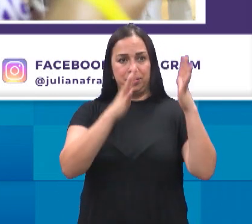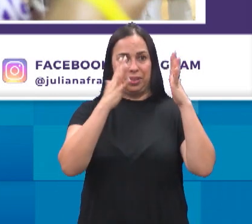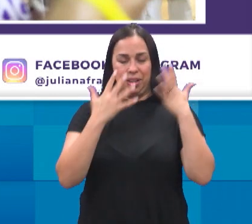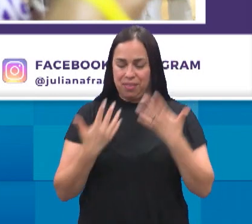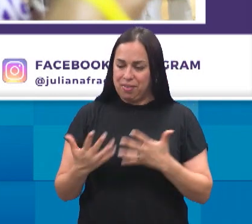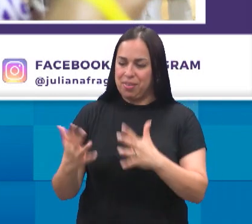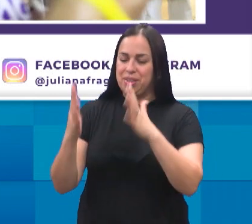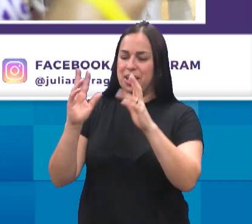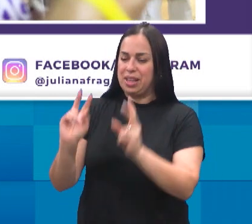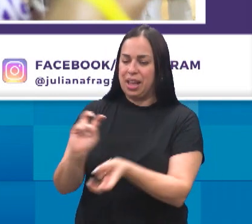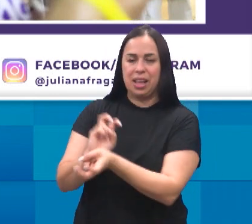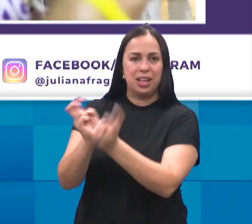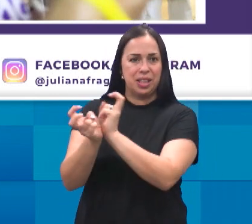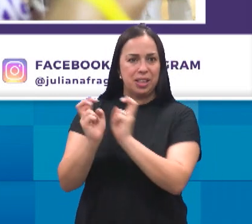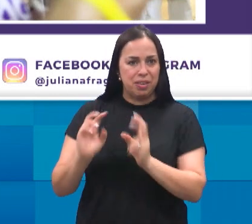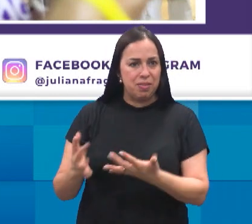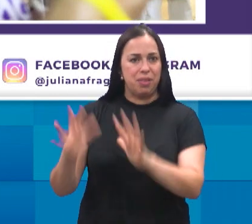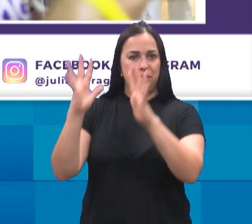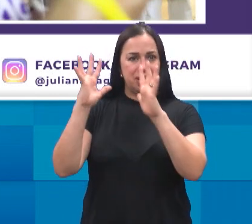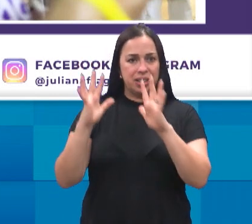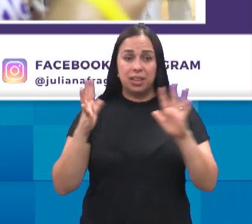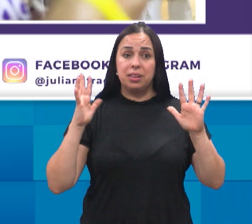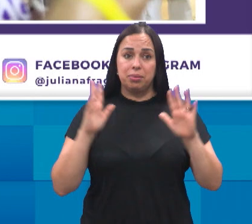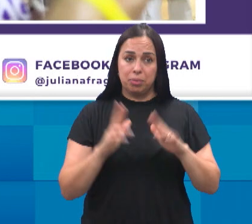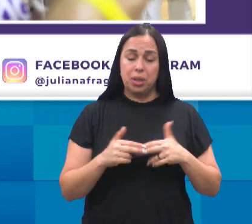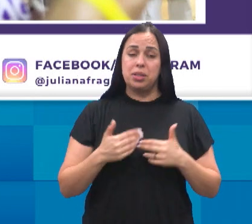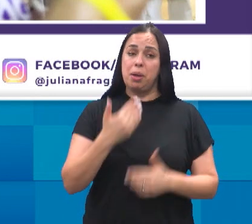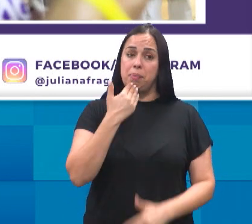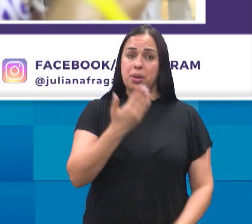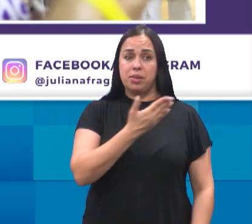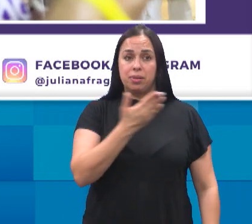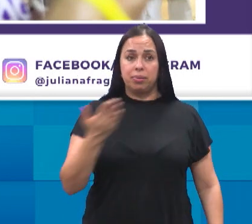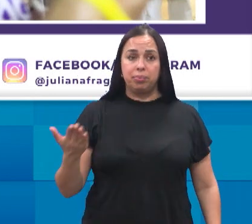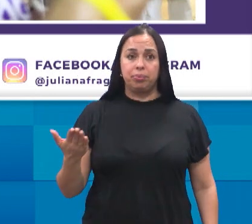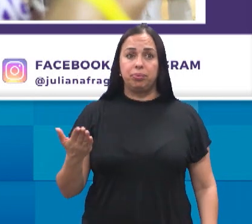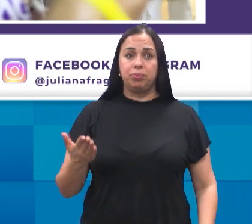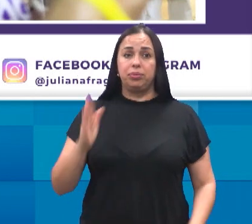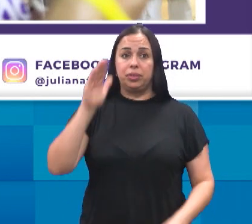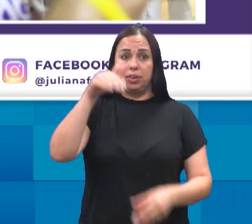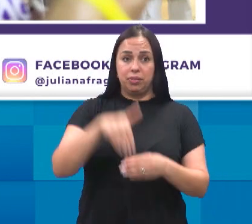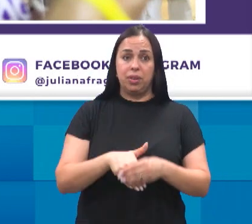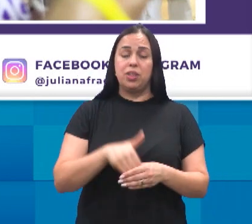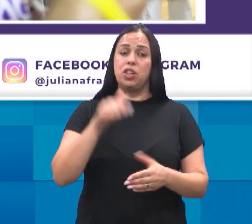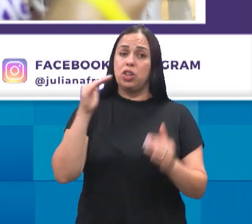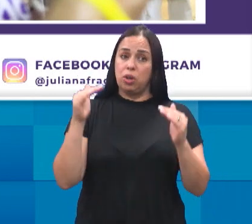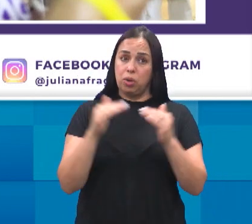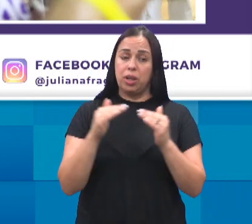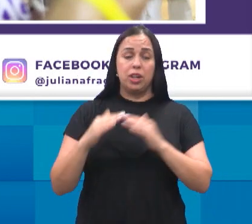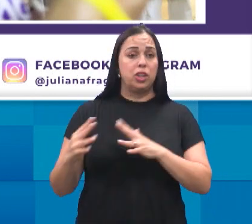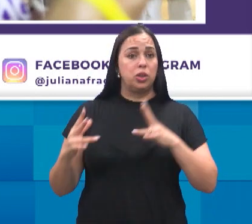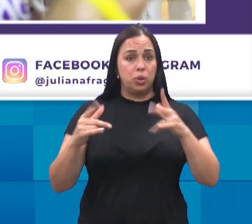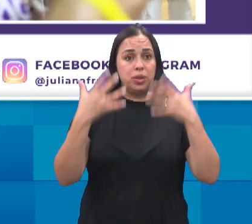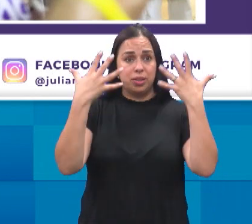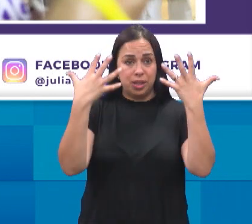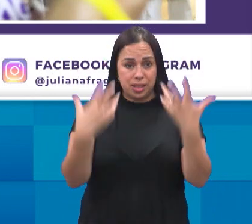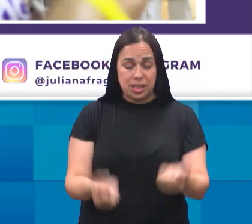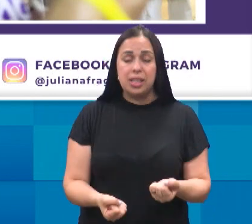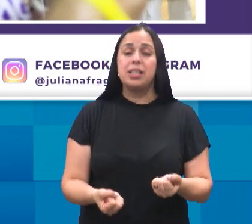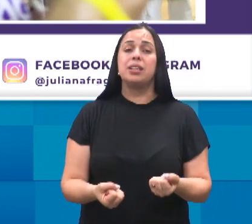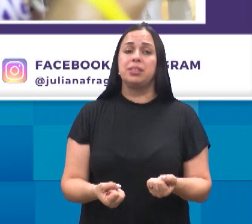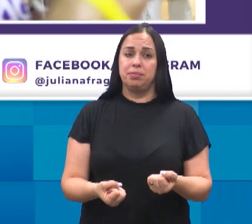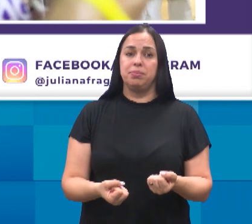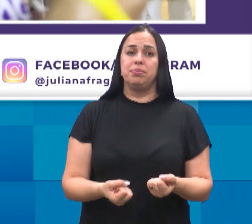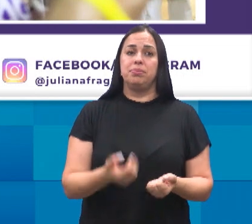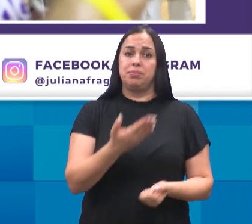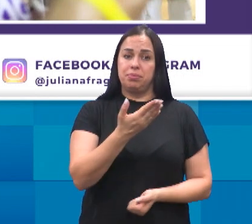viva a resistência. E eu peço o voto favorável e por unanimidade dos colegas